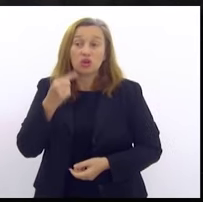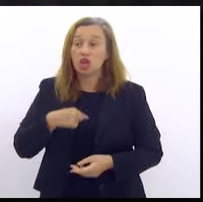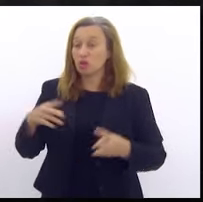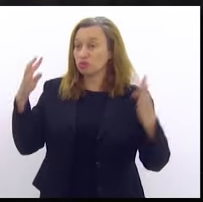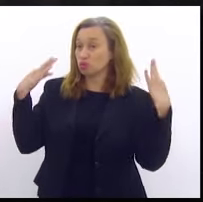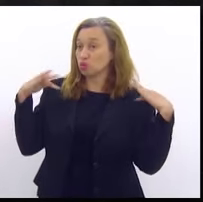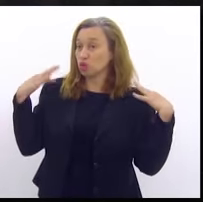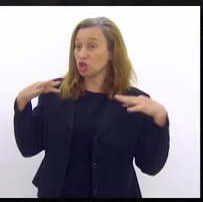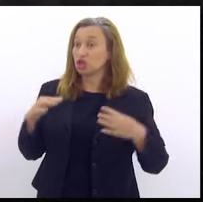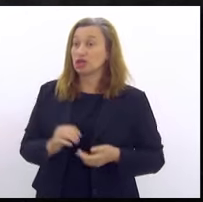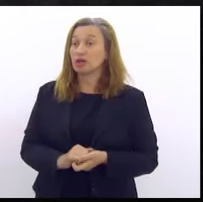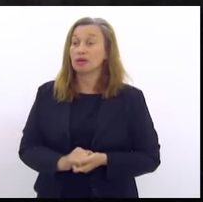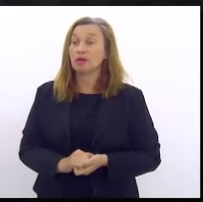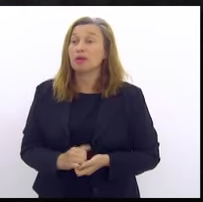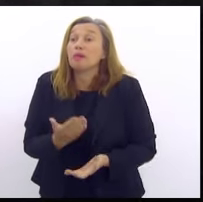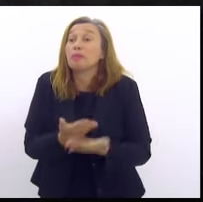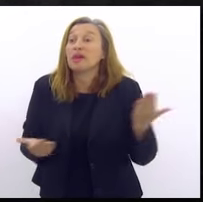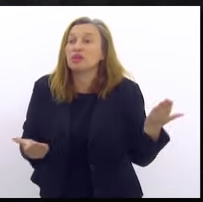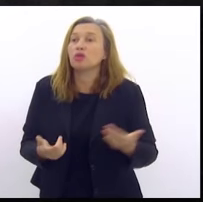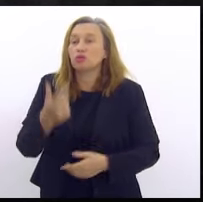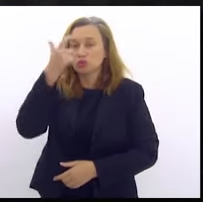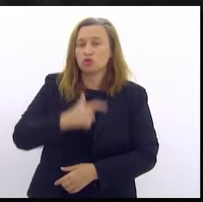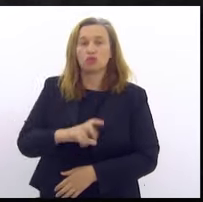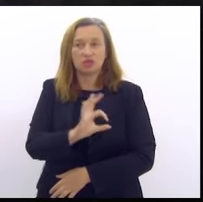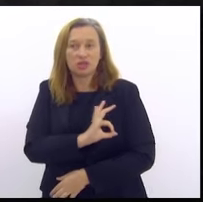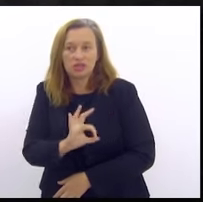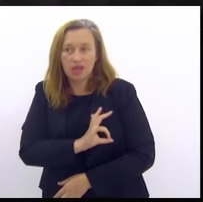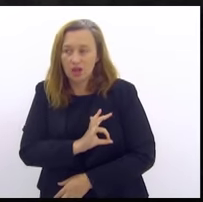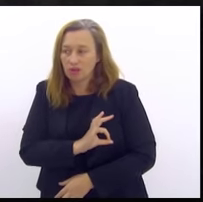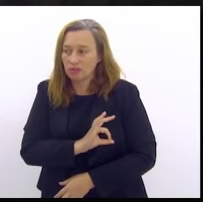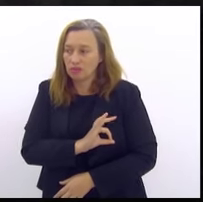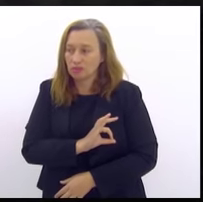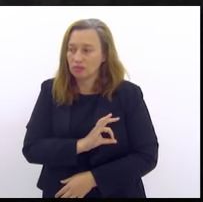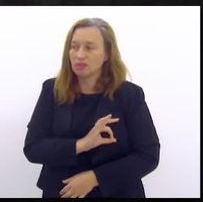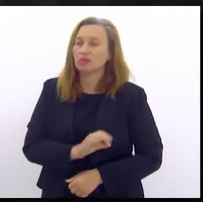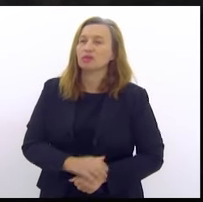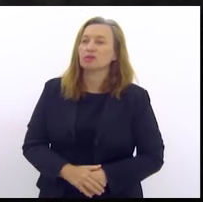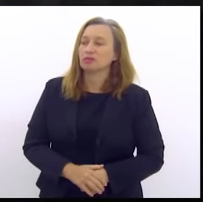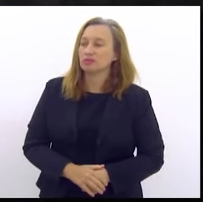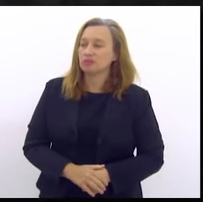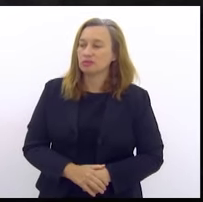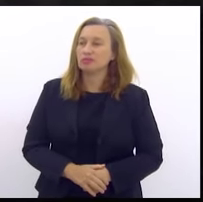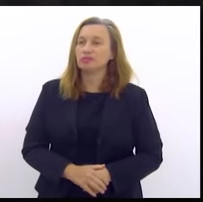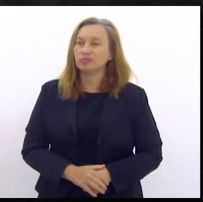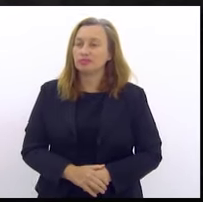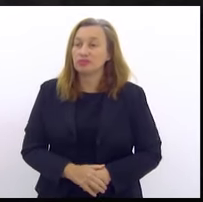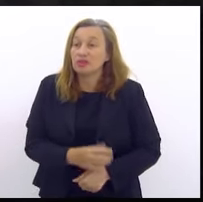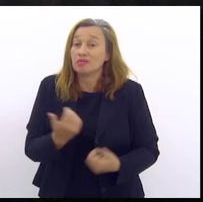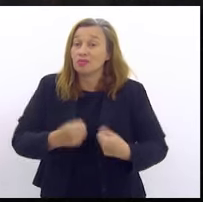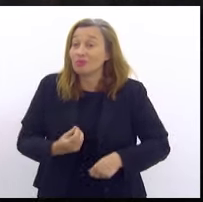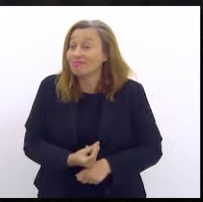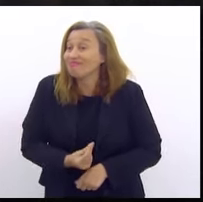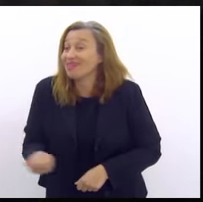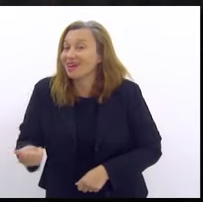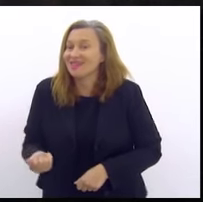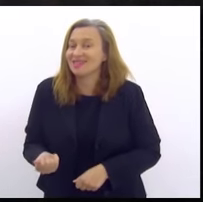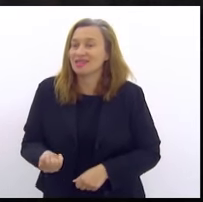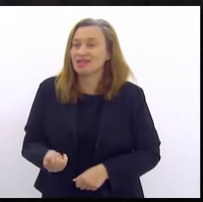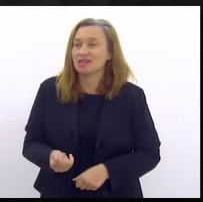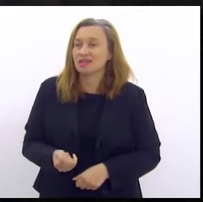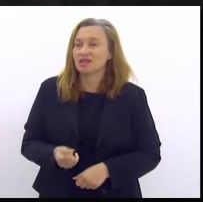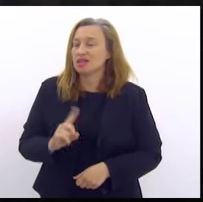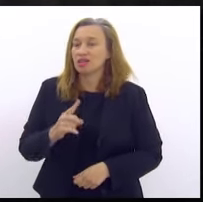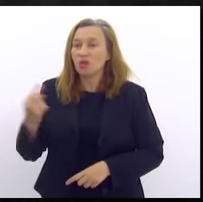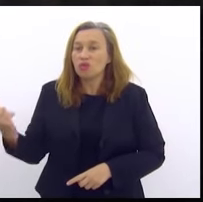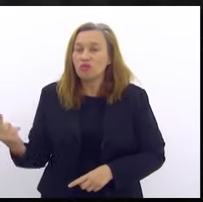não. Eles se deu mal que eu sou policial. E aí eles tiveram que sair e não vir na